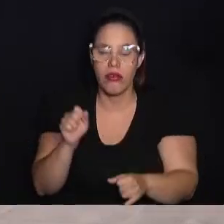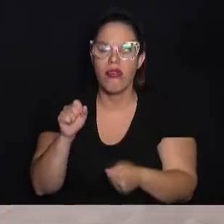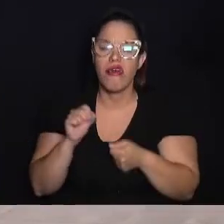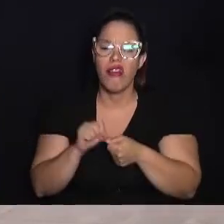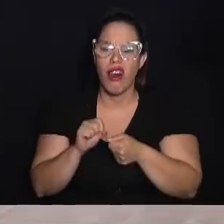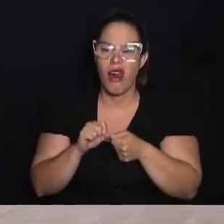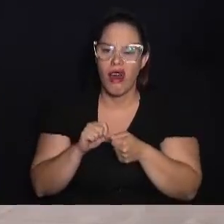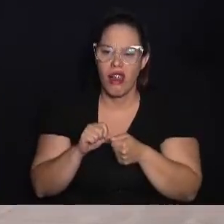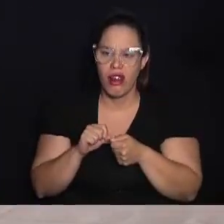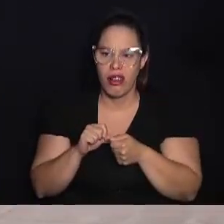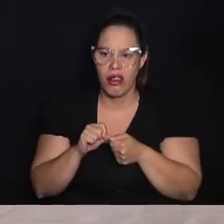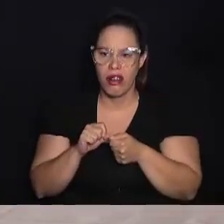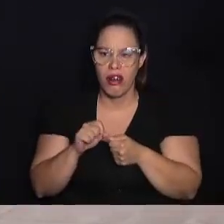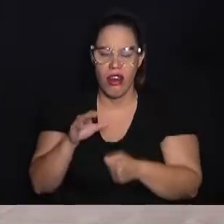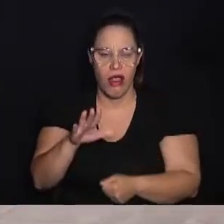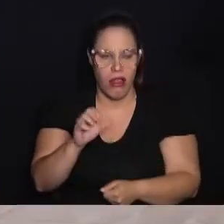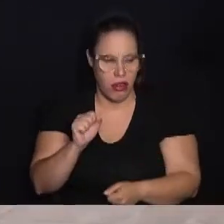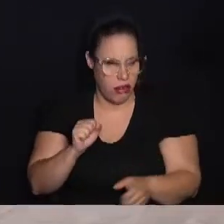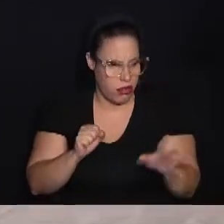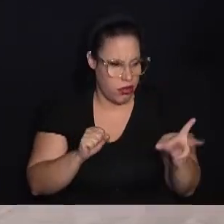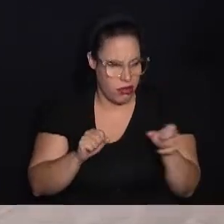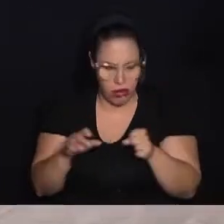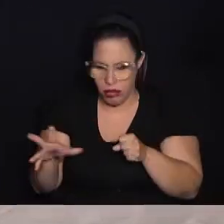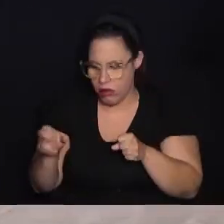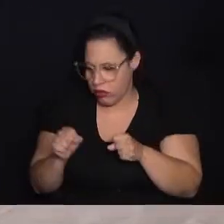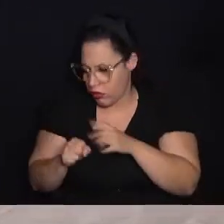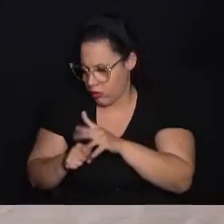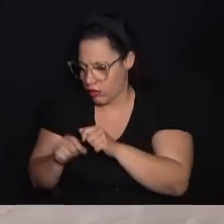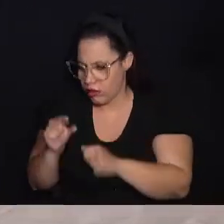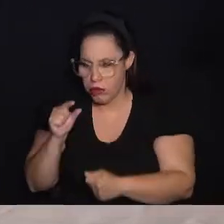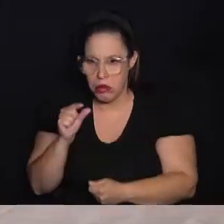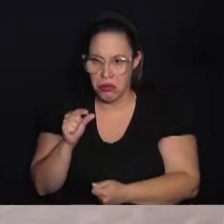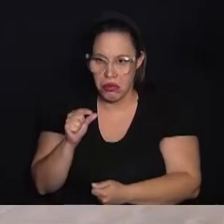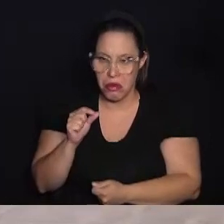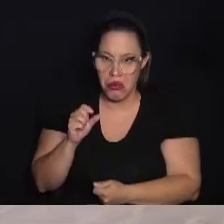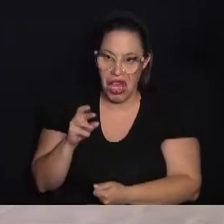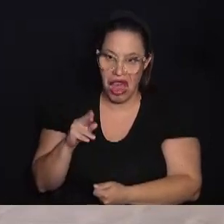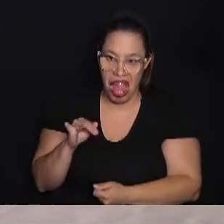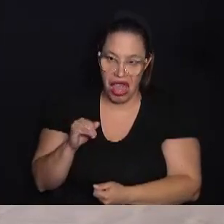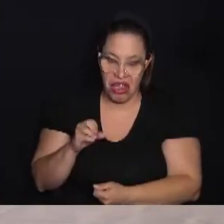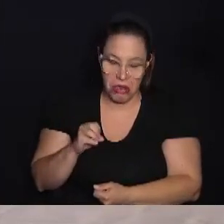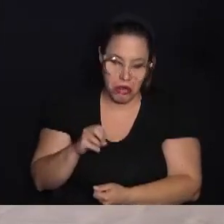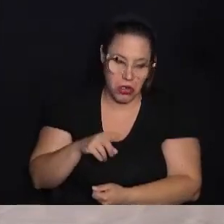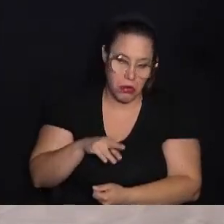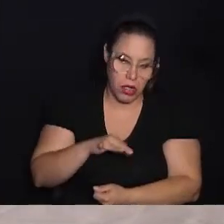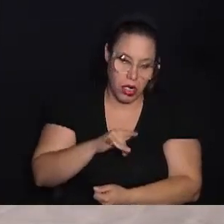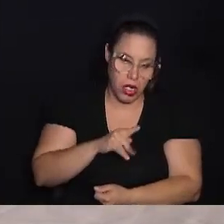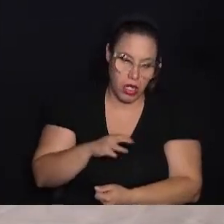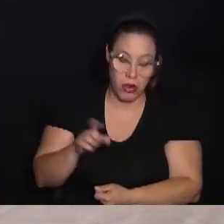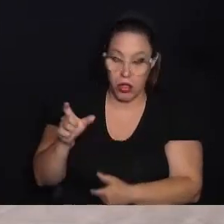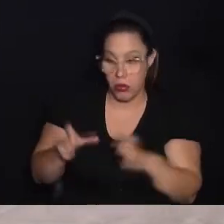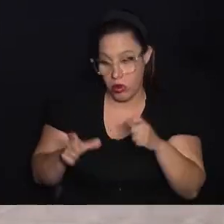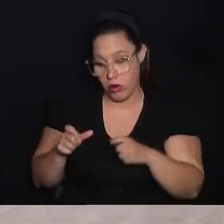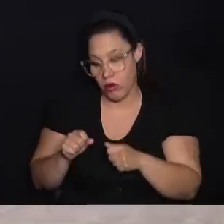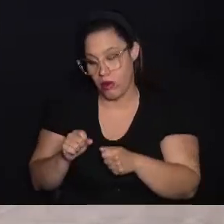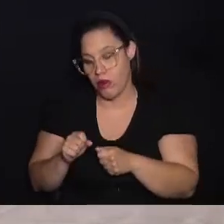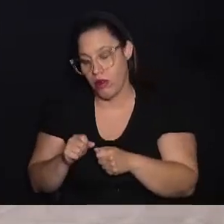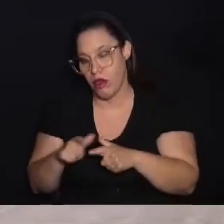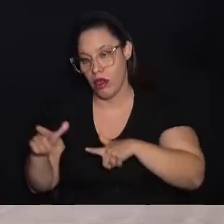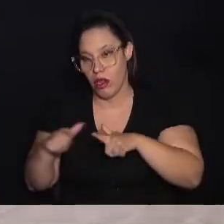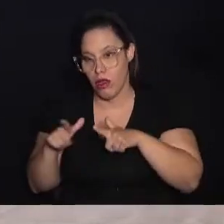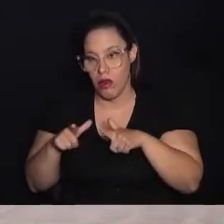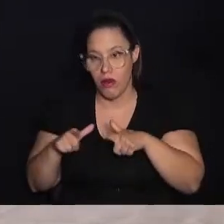acabam pegando parte dos pequenos e médios produtores e fabricantes, essas coisas